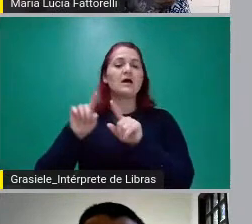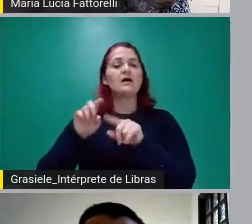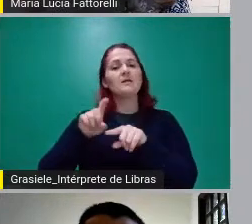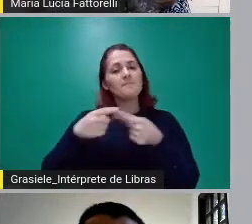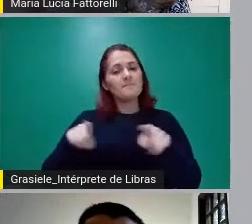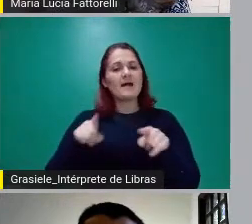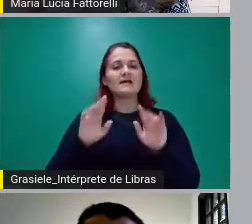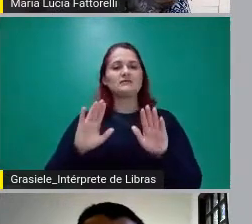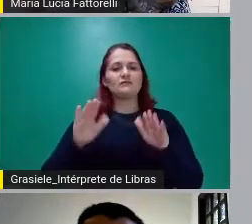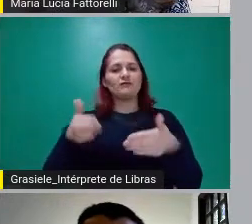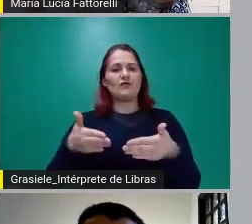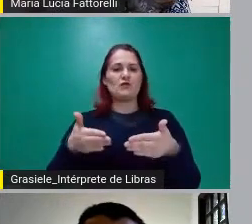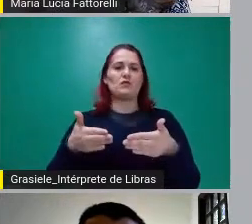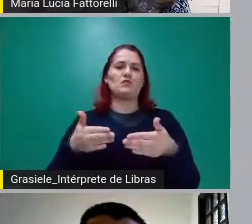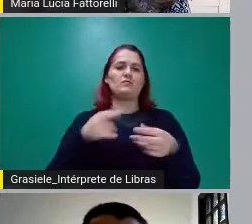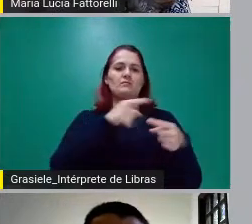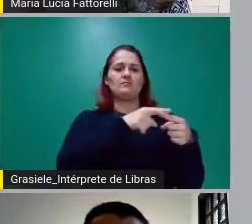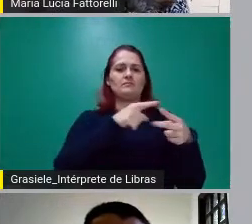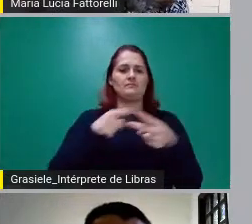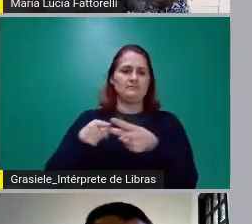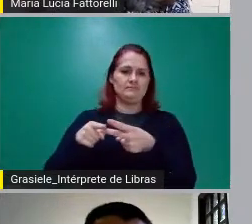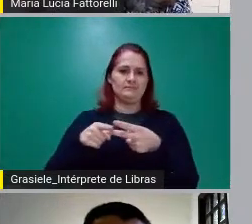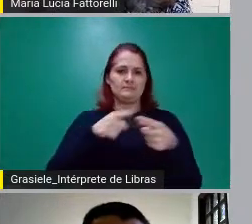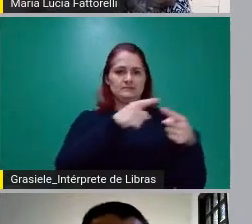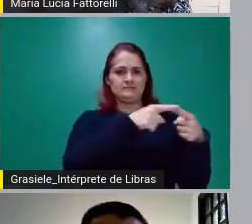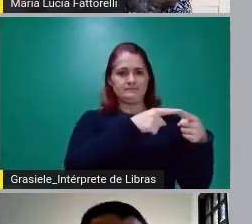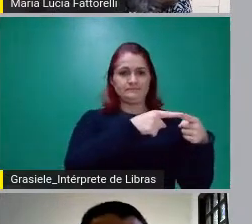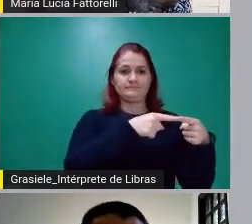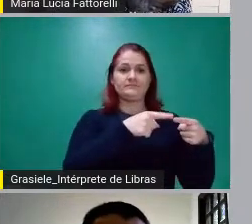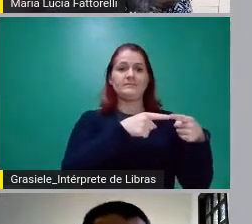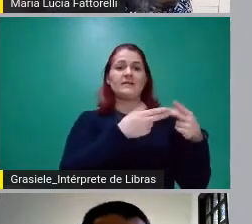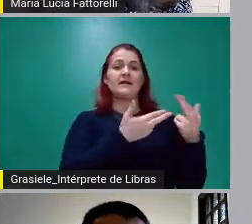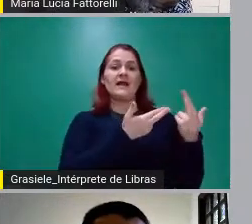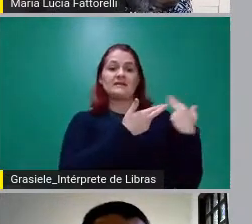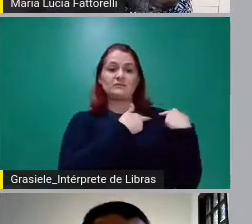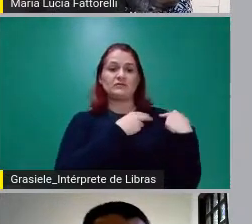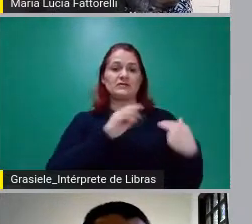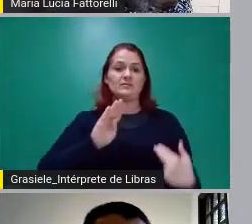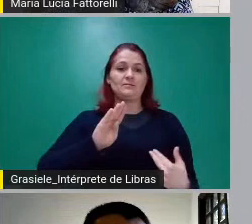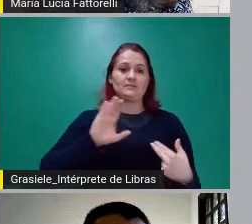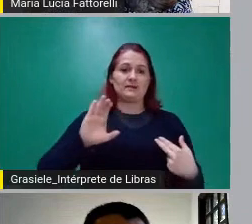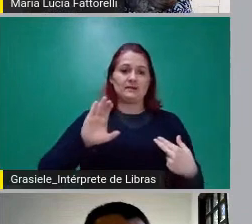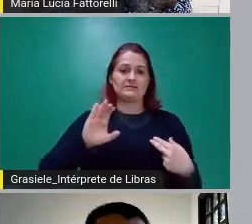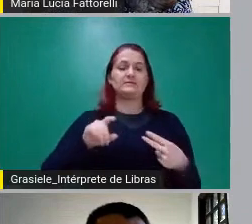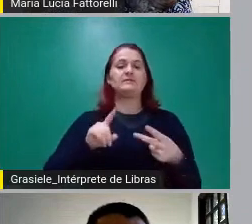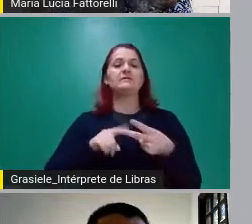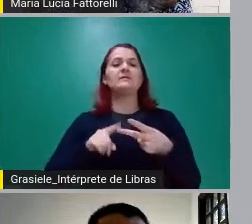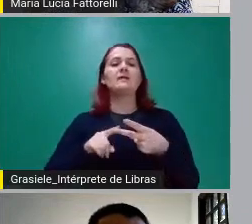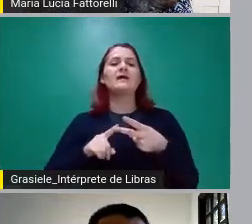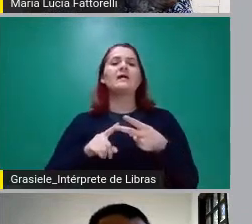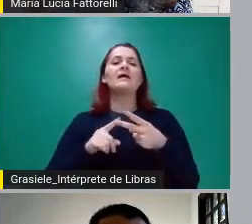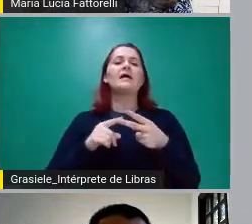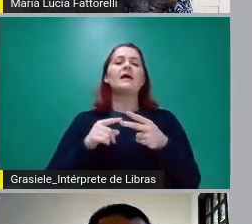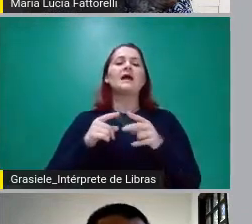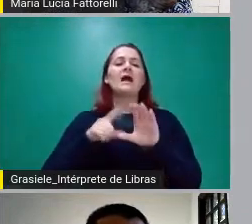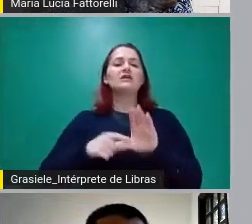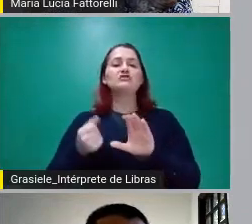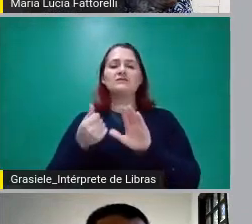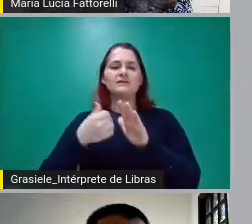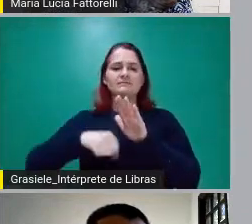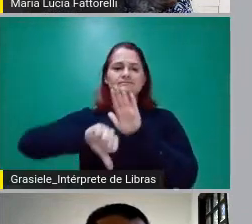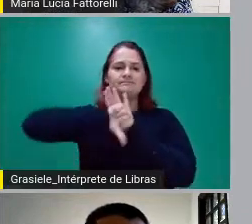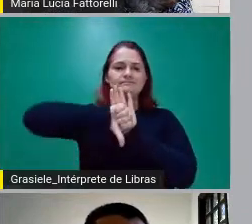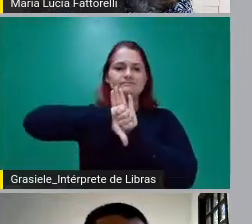que é o meu guia de apresentação aqui, responsabilidade do Banco Central e legitimidade da dívida. Quando a gente pensa num